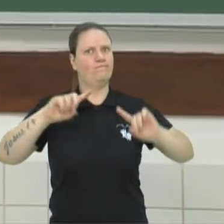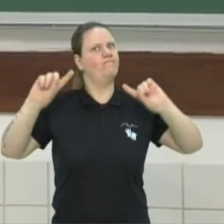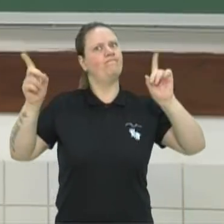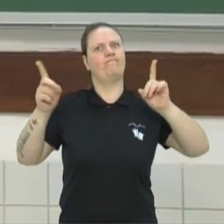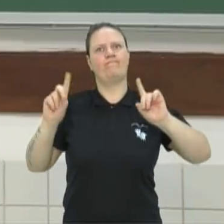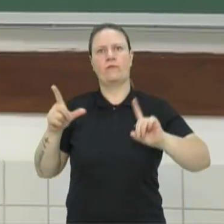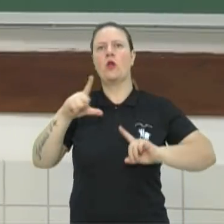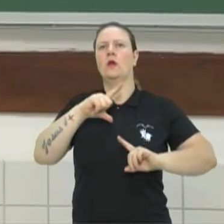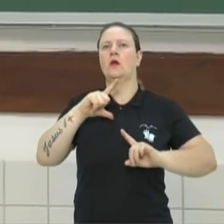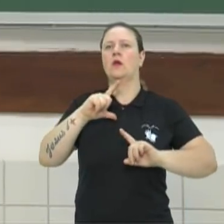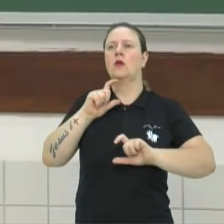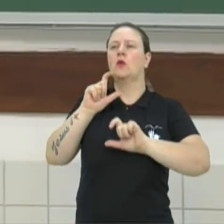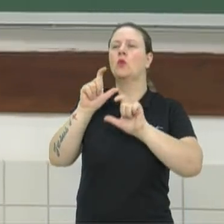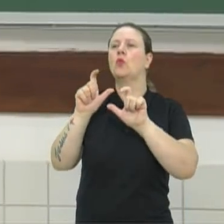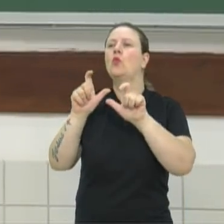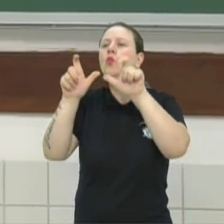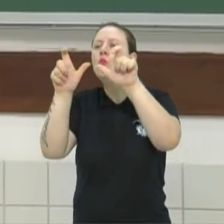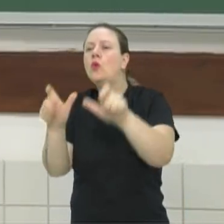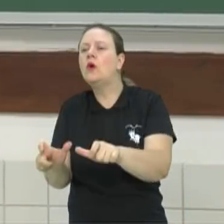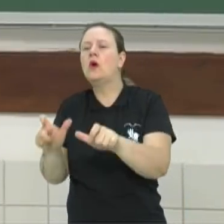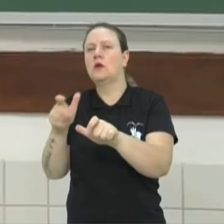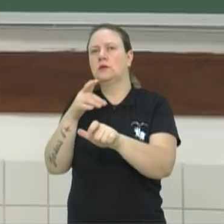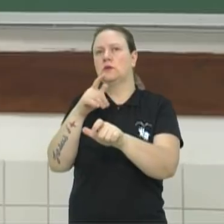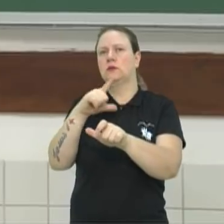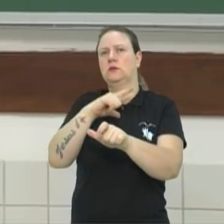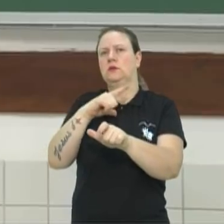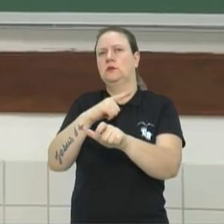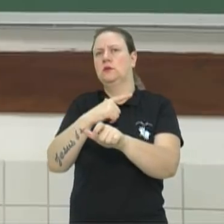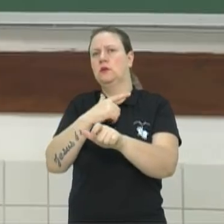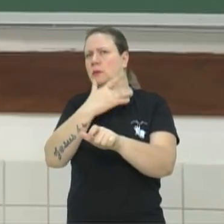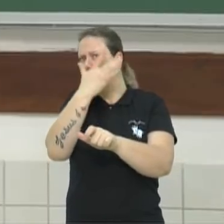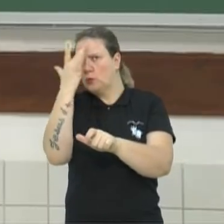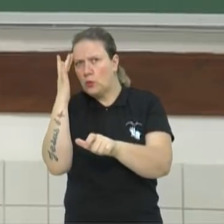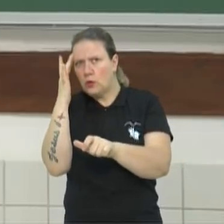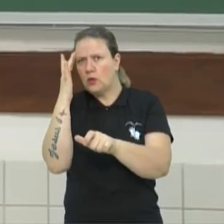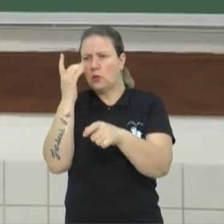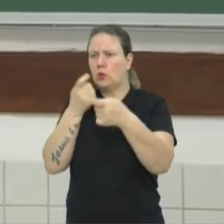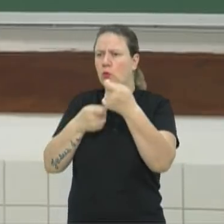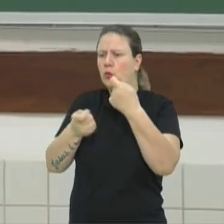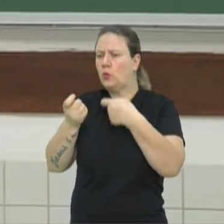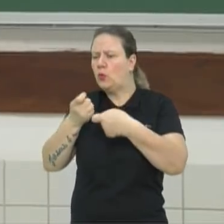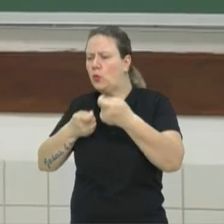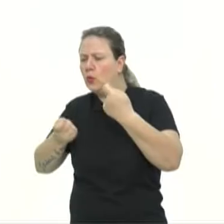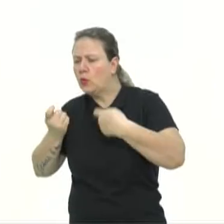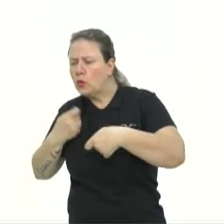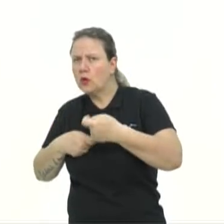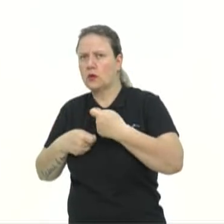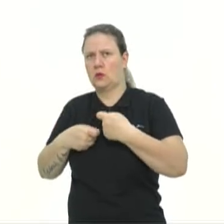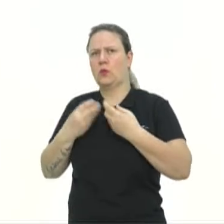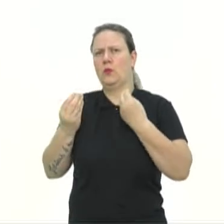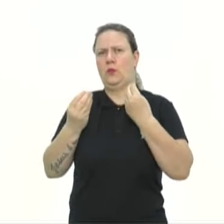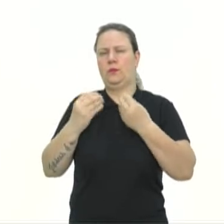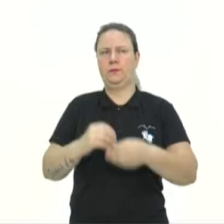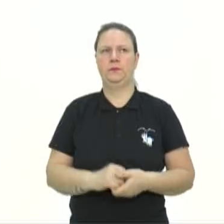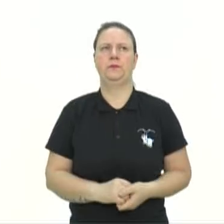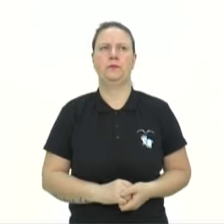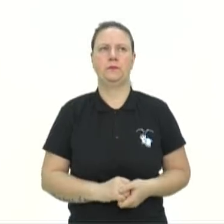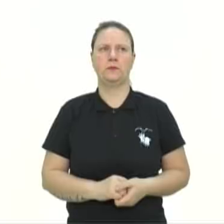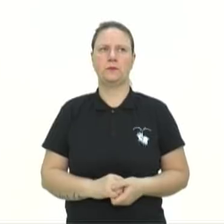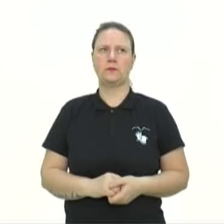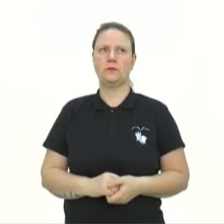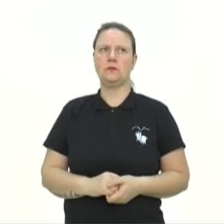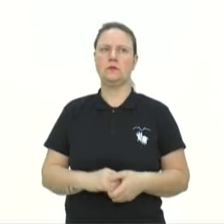mas tem alguém que faz. E como essa pessoa sabe o quanto ela tem que colocar? Vamos ler aqui no nosso slide?